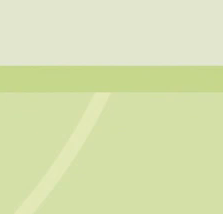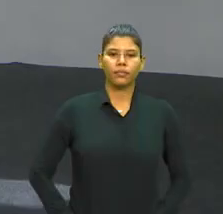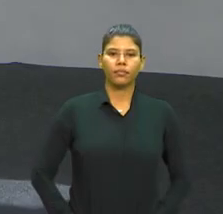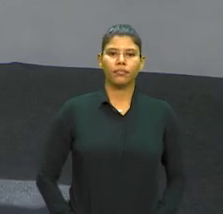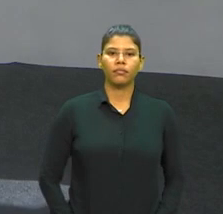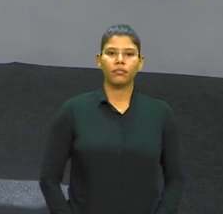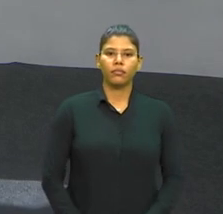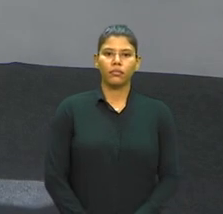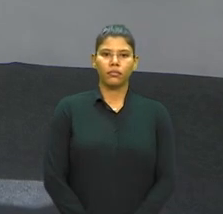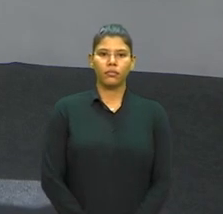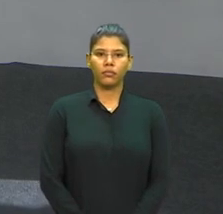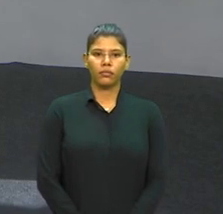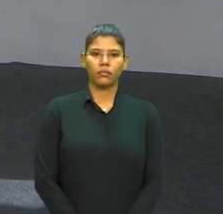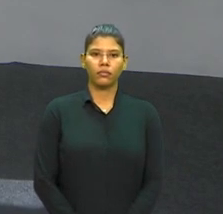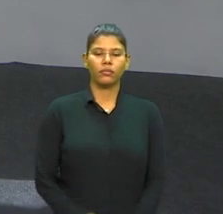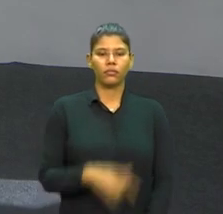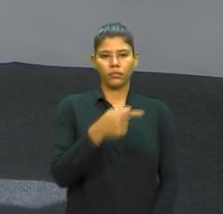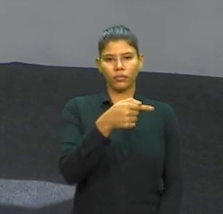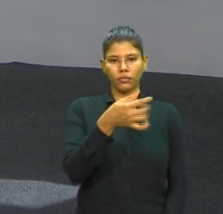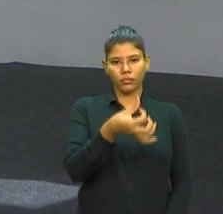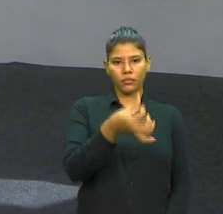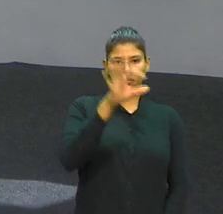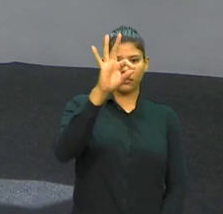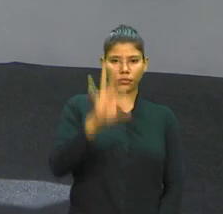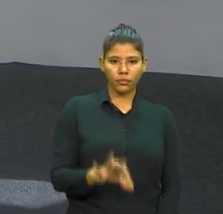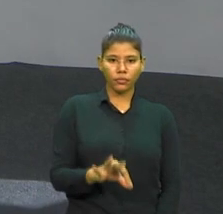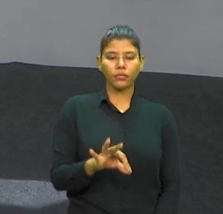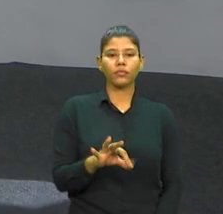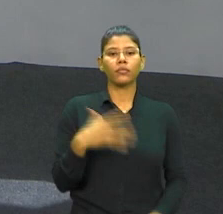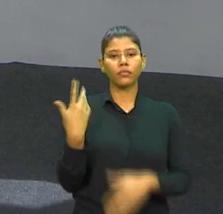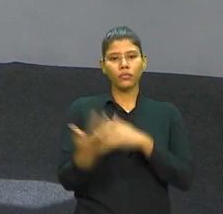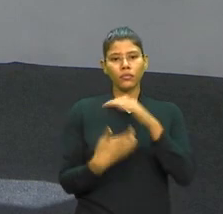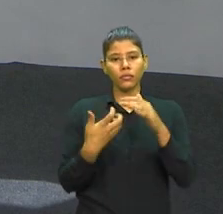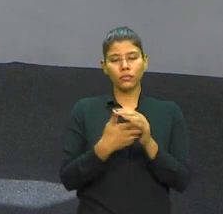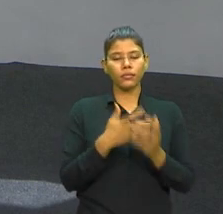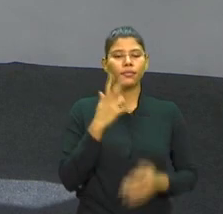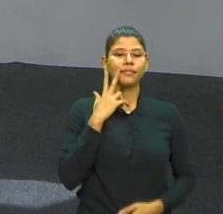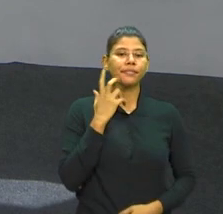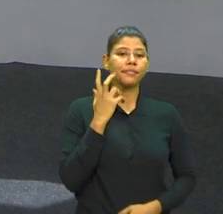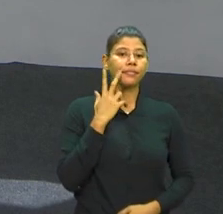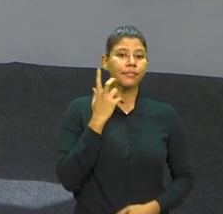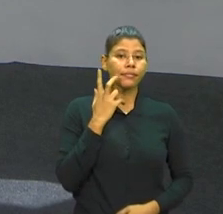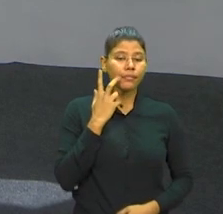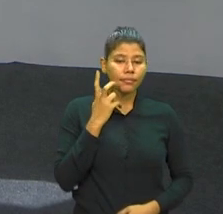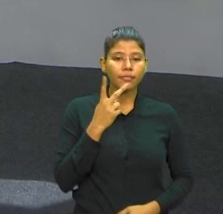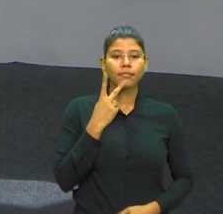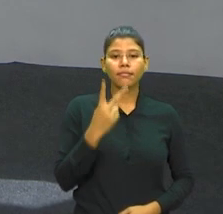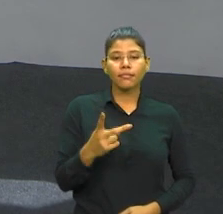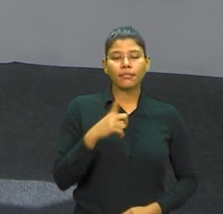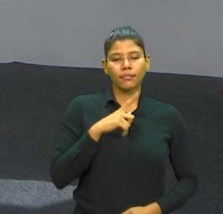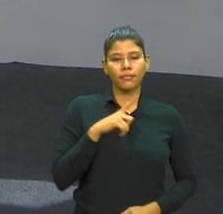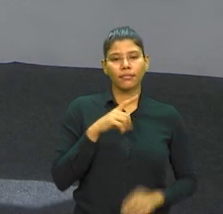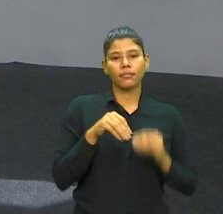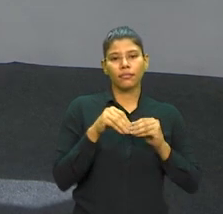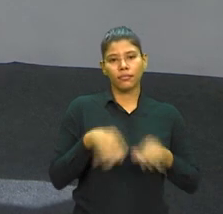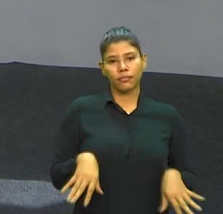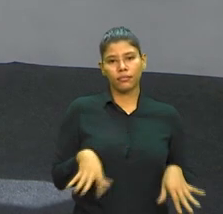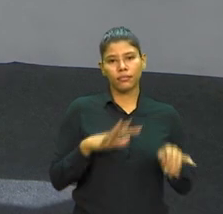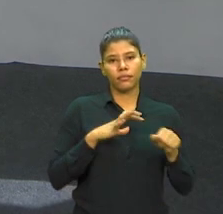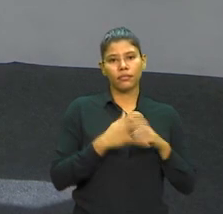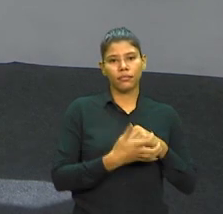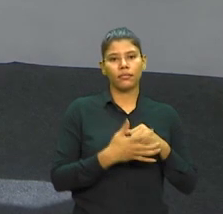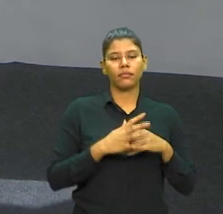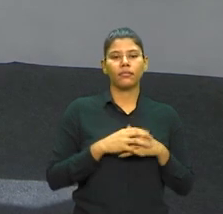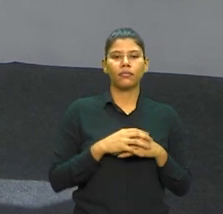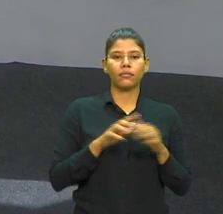já 76% das empresas do Ceará relatam prejuízos na pandemia segundo uma